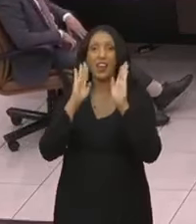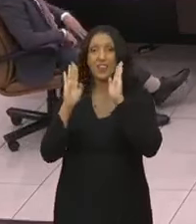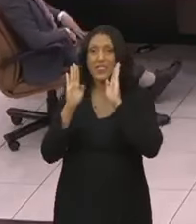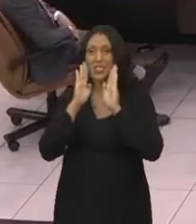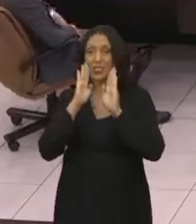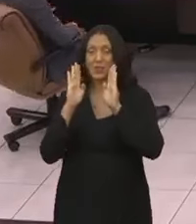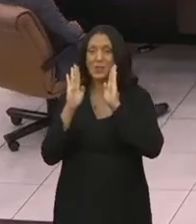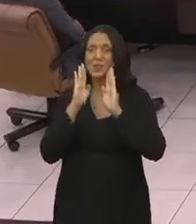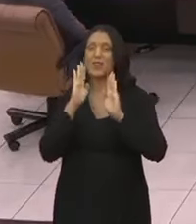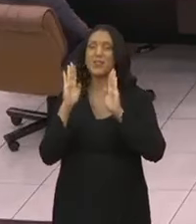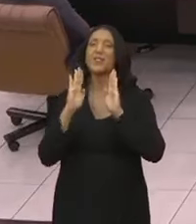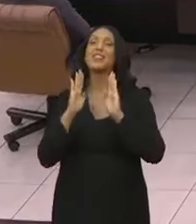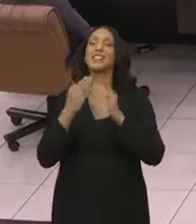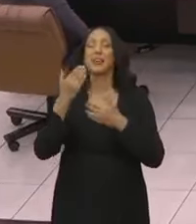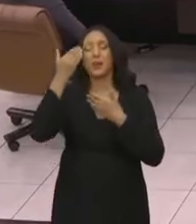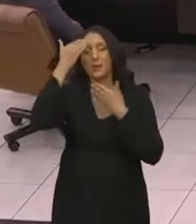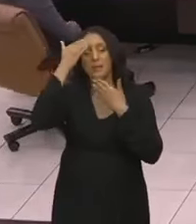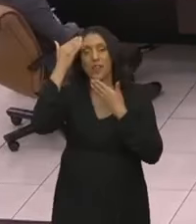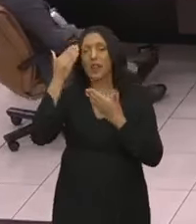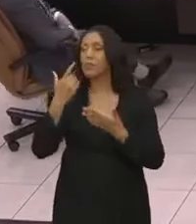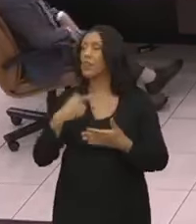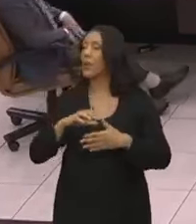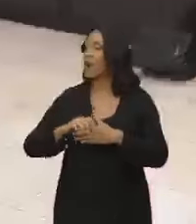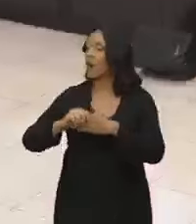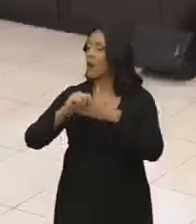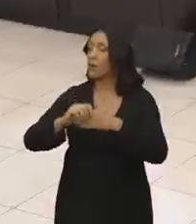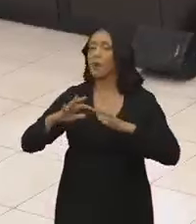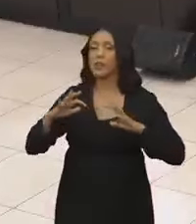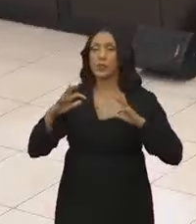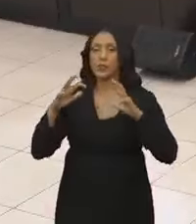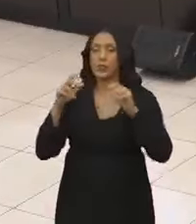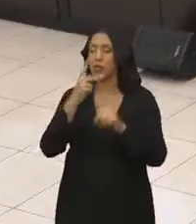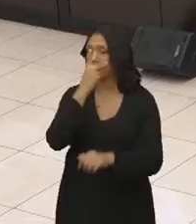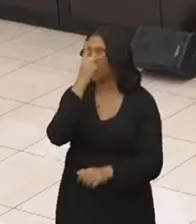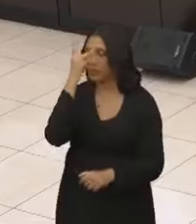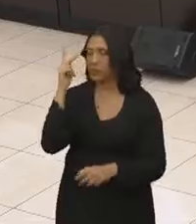todos que estão aqui na galeria, acompanham o nosso trabalho.